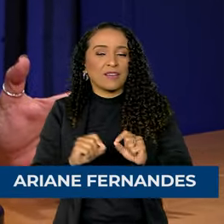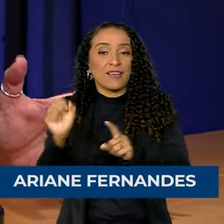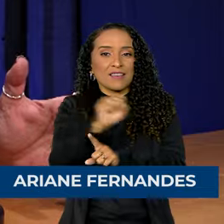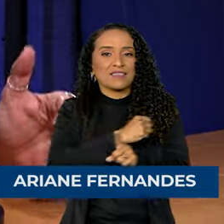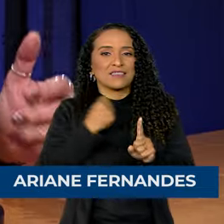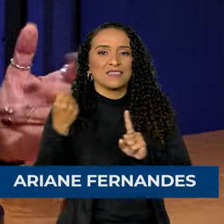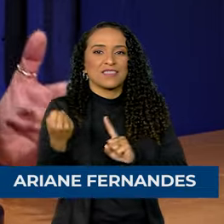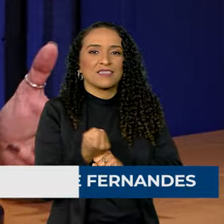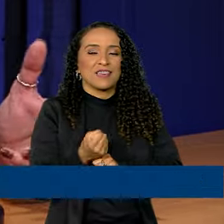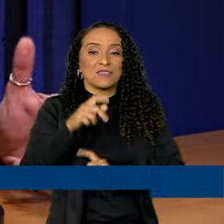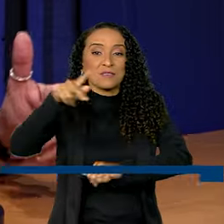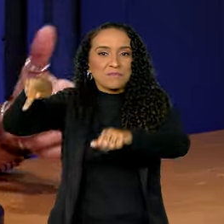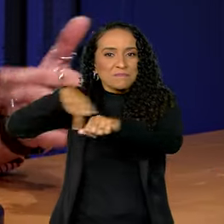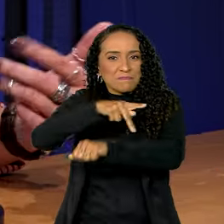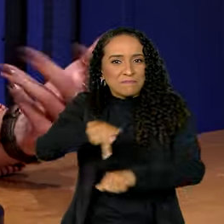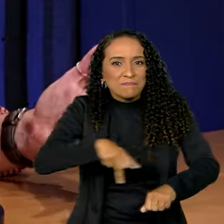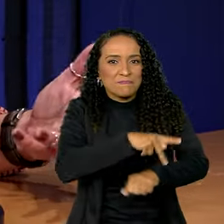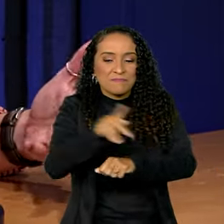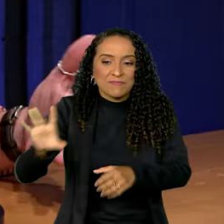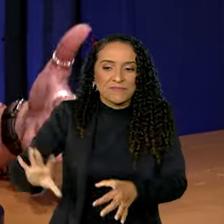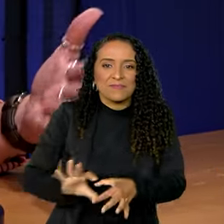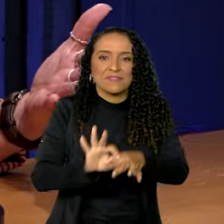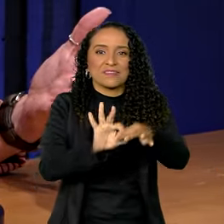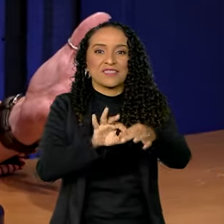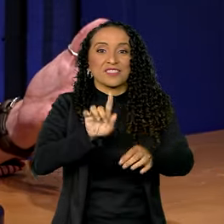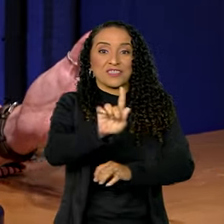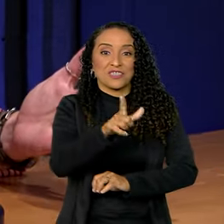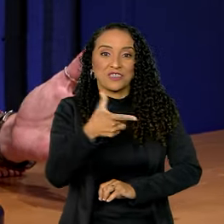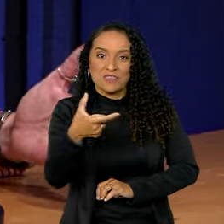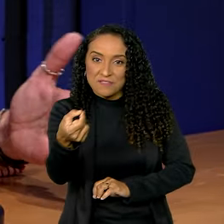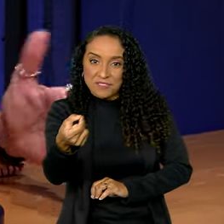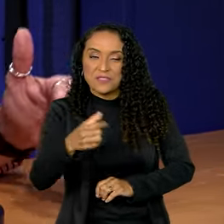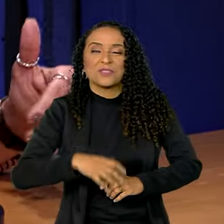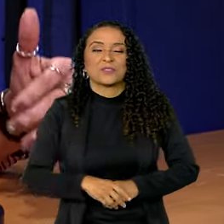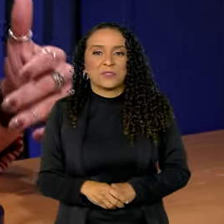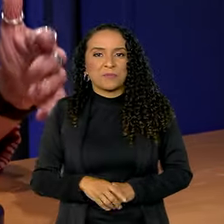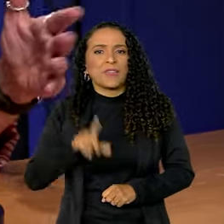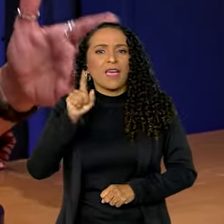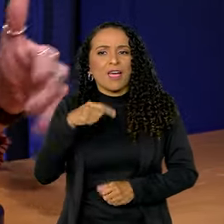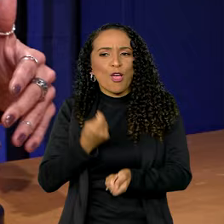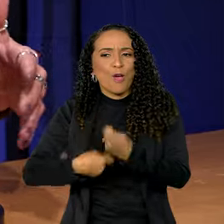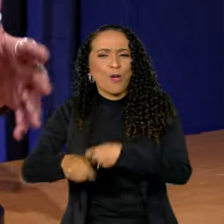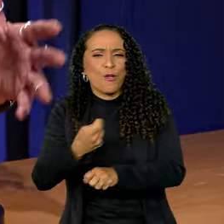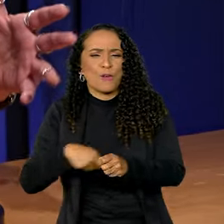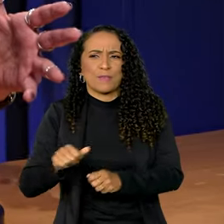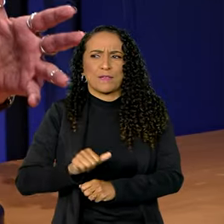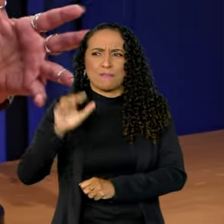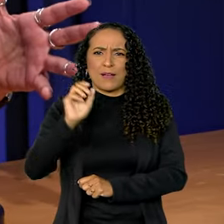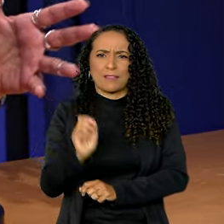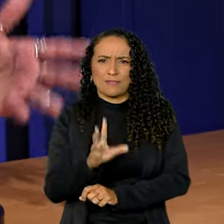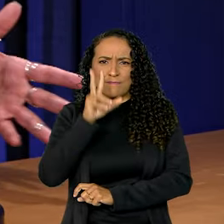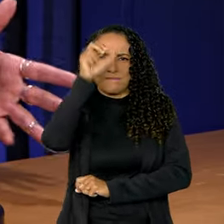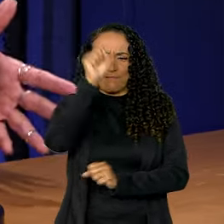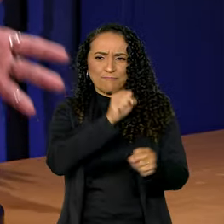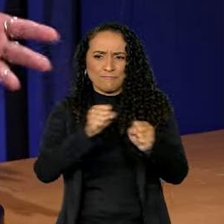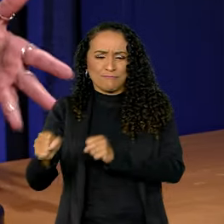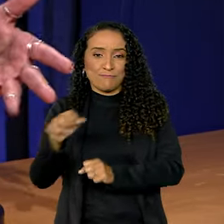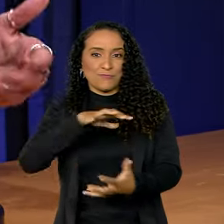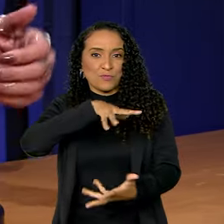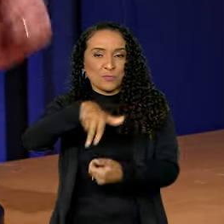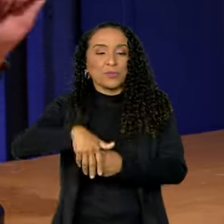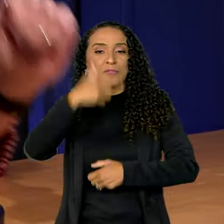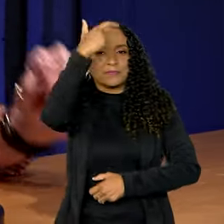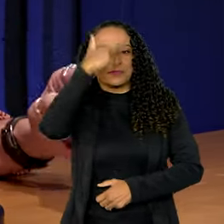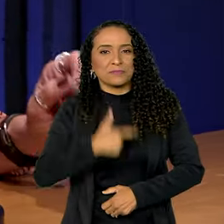pelas sociedades dos países que integram o G20 são as economias mais potentes do mundo